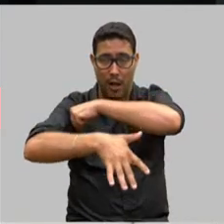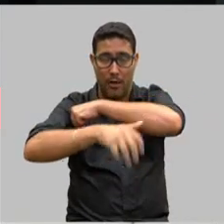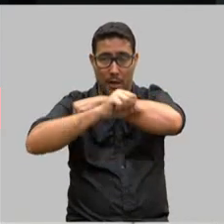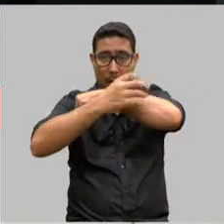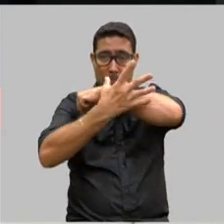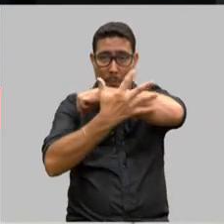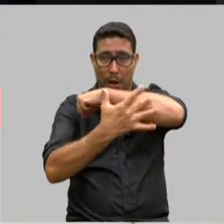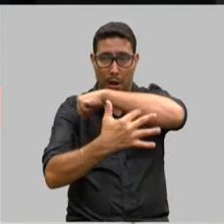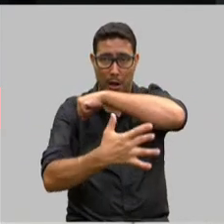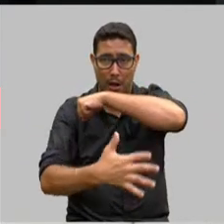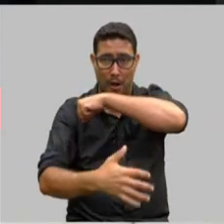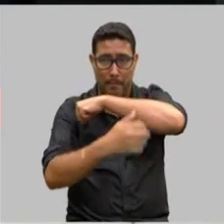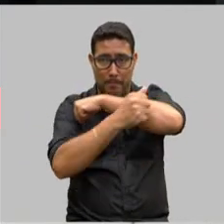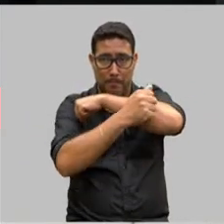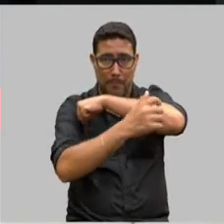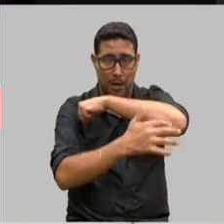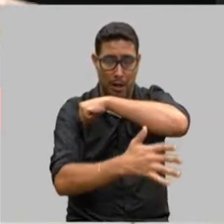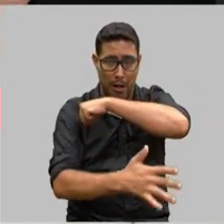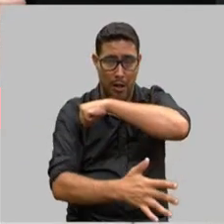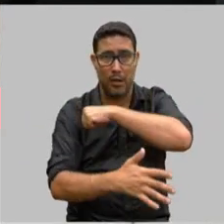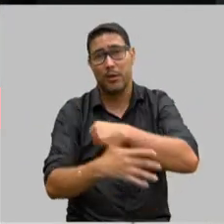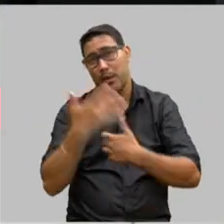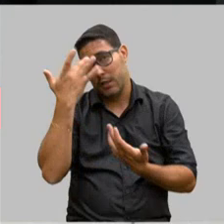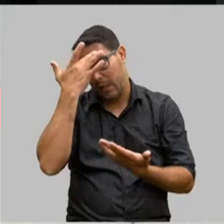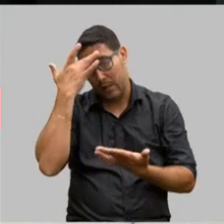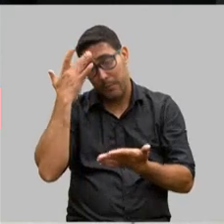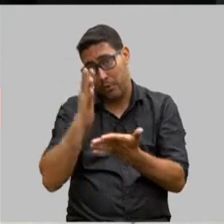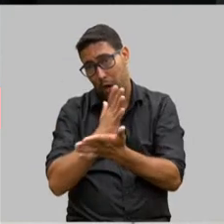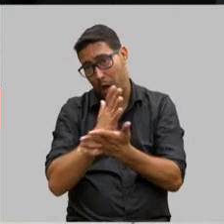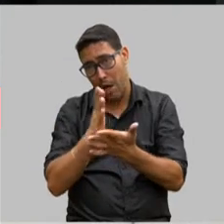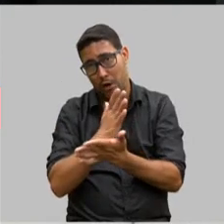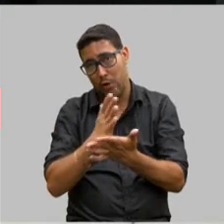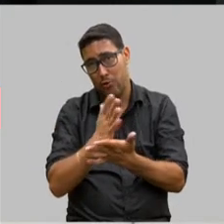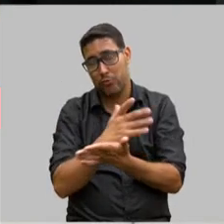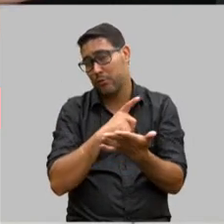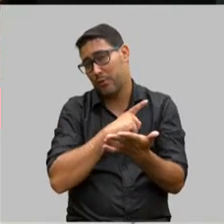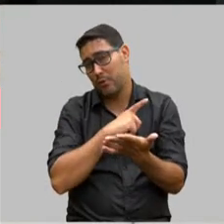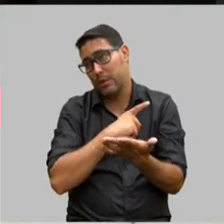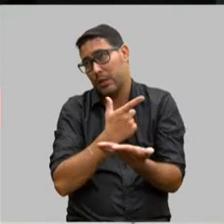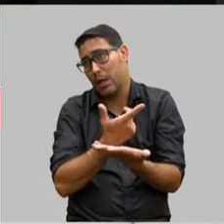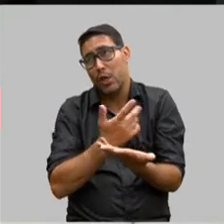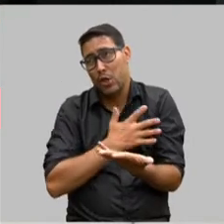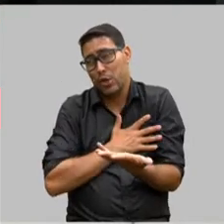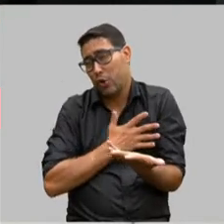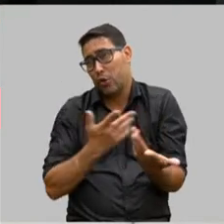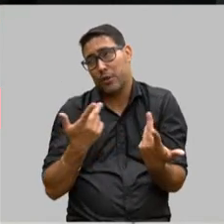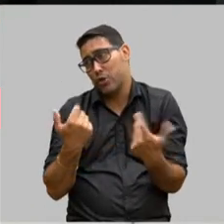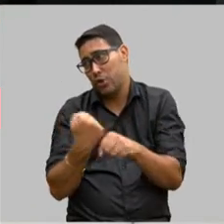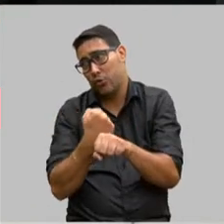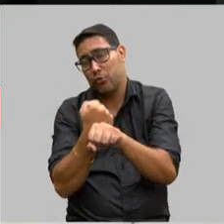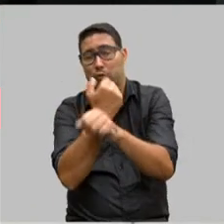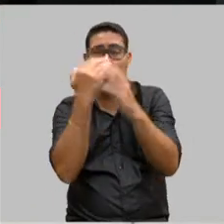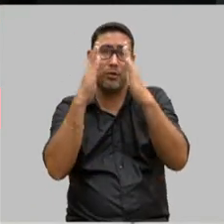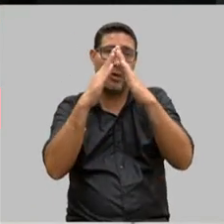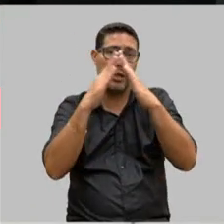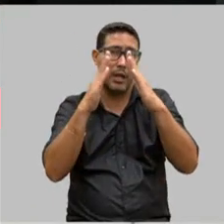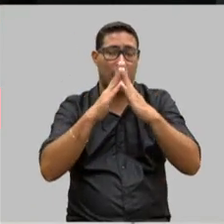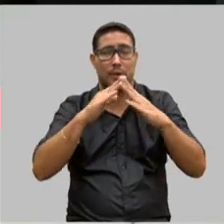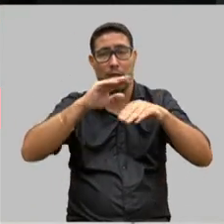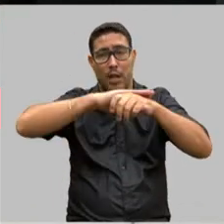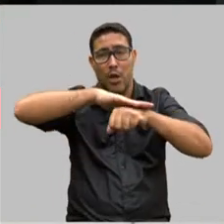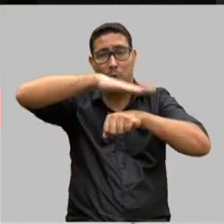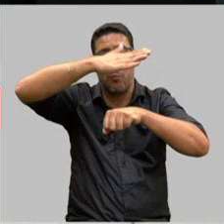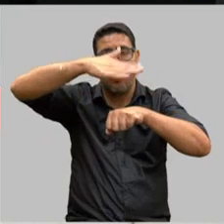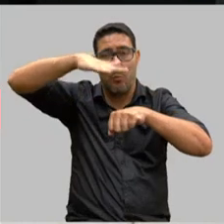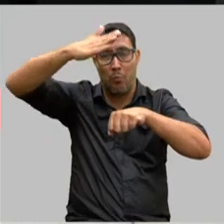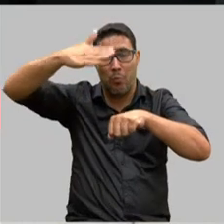poder aquisitivo que gosta de colocar a sua residência numa região bonita, de montanha e tudo mais. Só que muitos